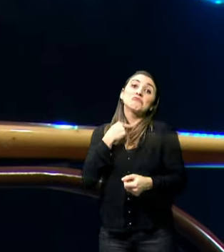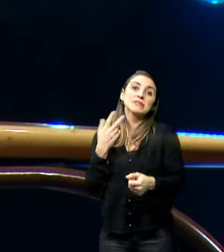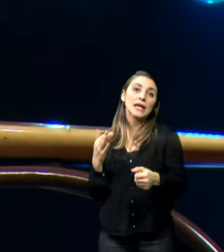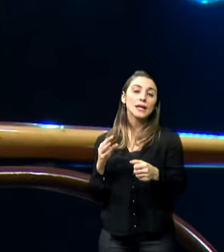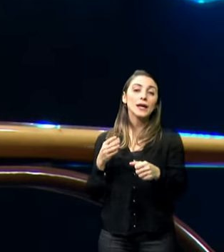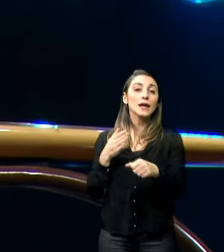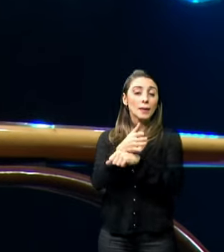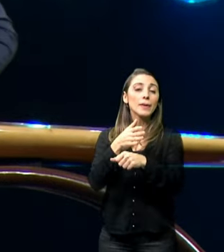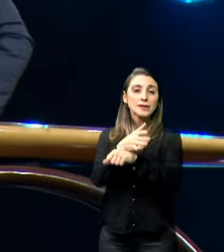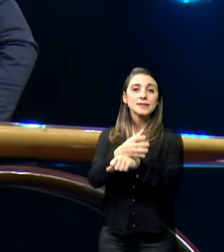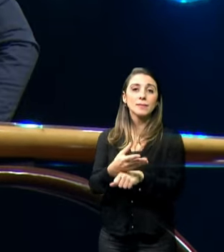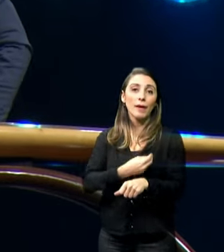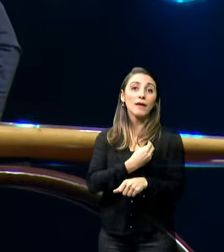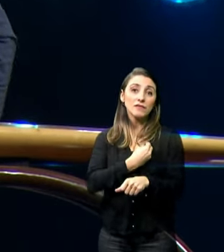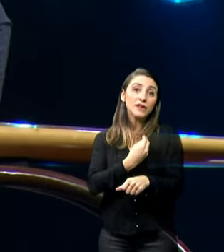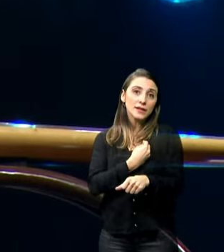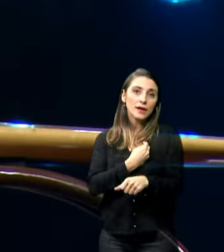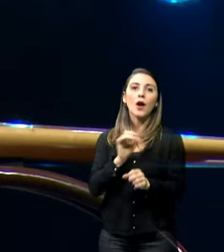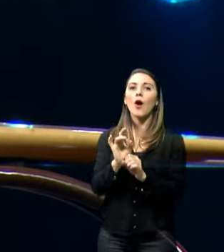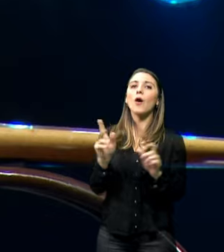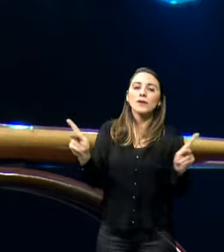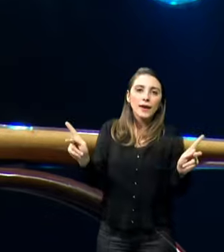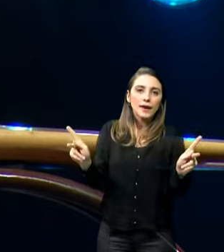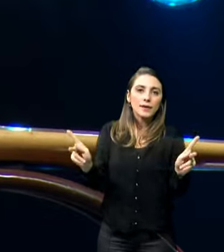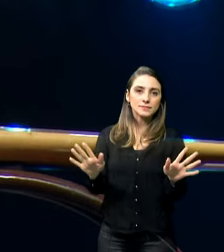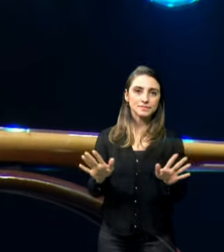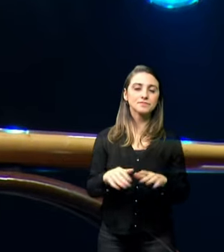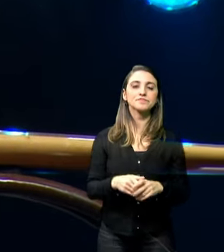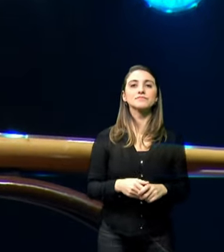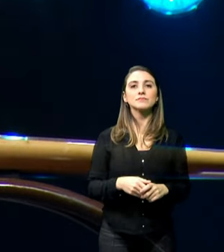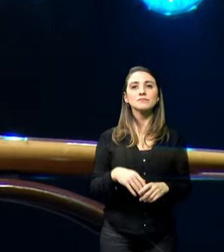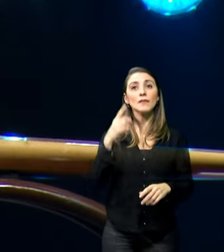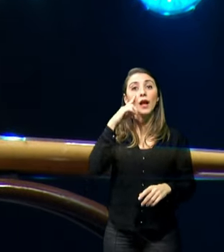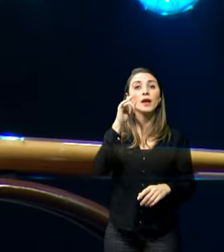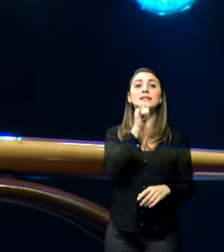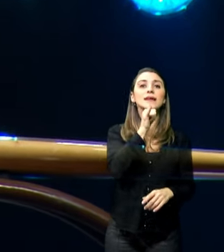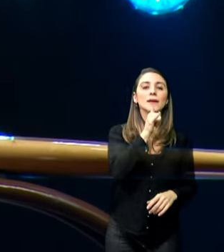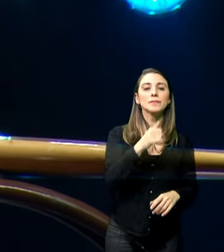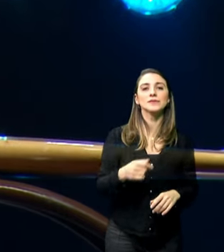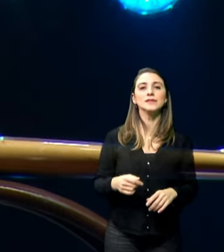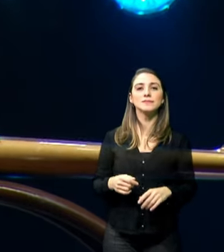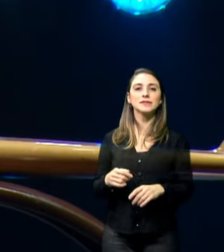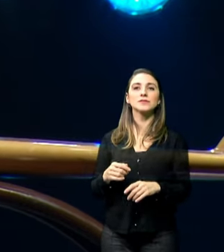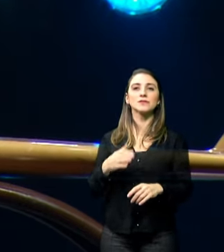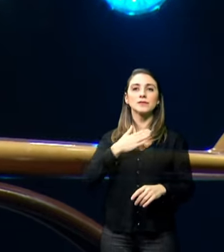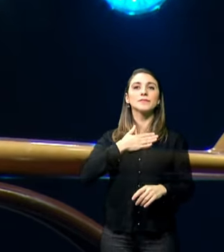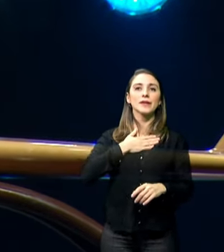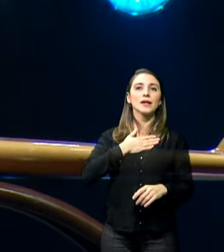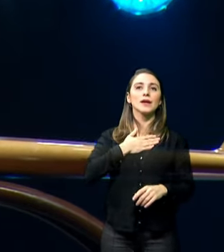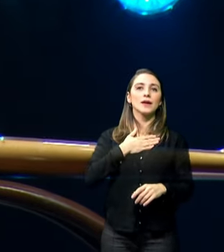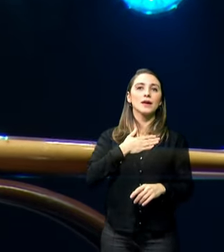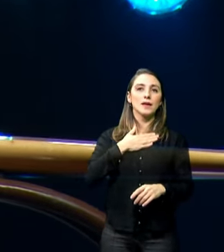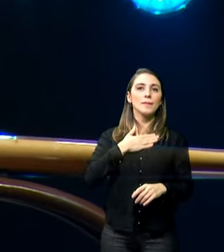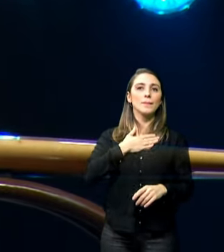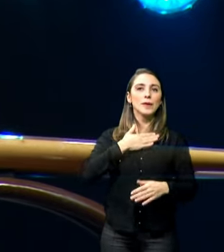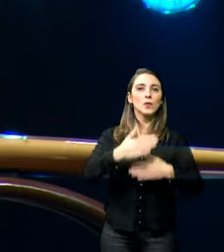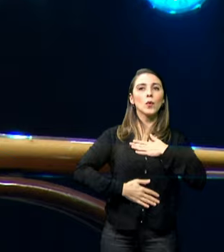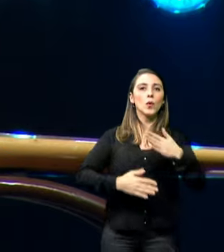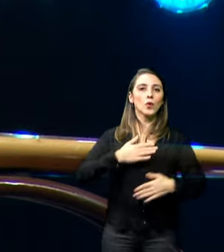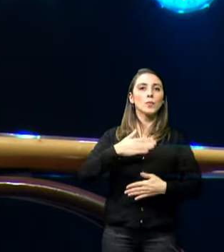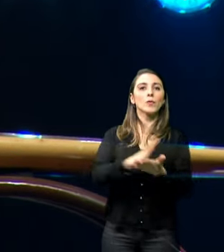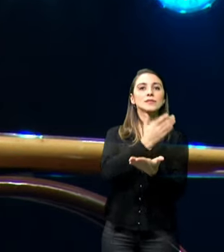Imagina, a minha perna está no Rio de Janeiro, o meu fígado está em Recife, meu coração está em